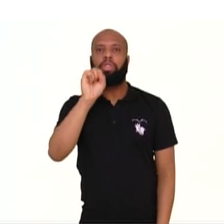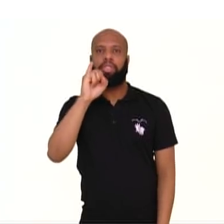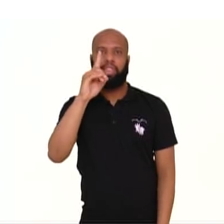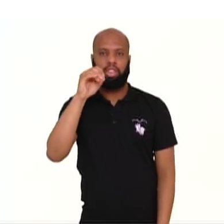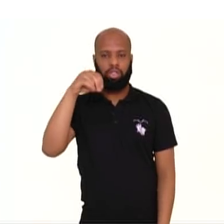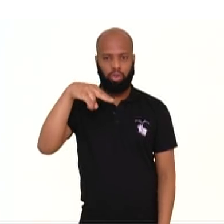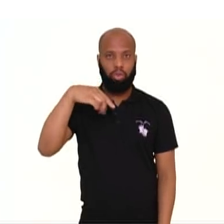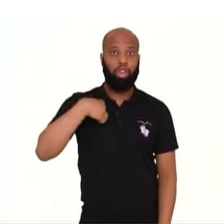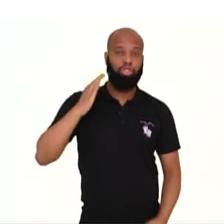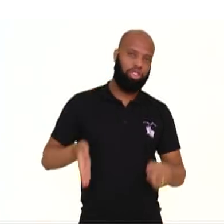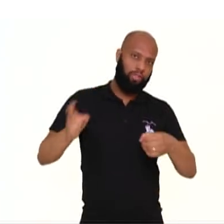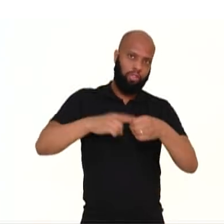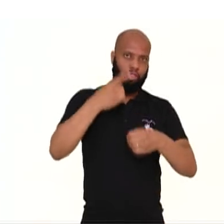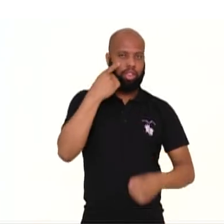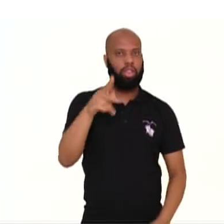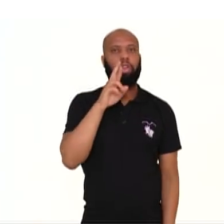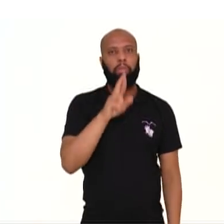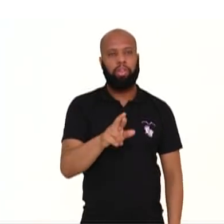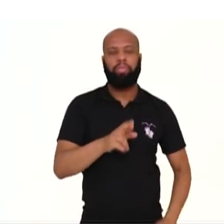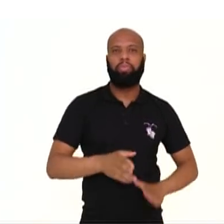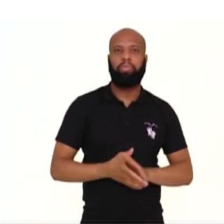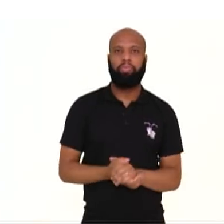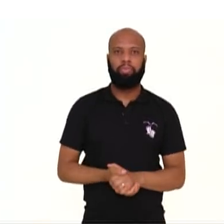Então, responda e logo a gente volta com a correção.